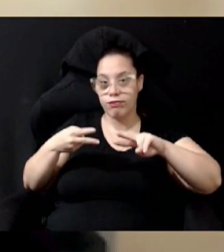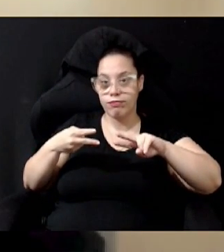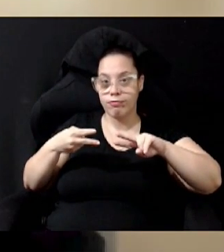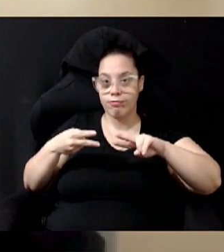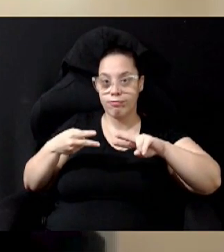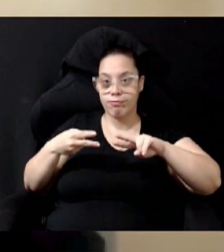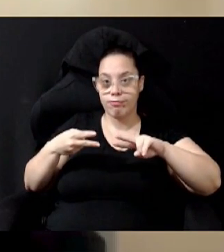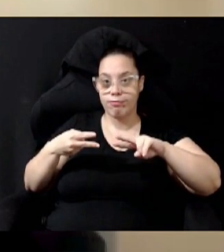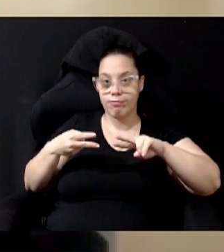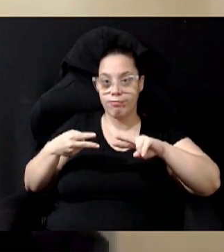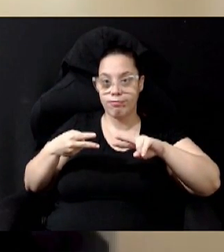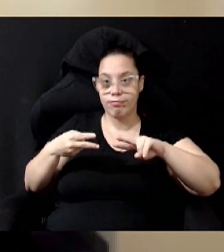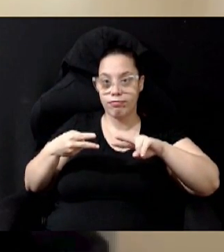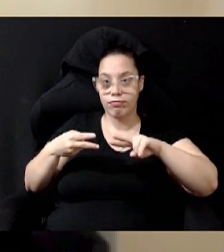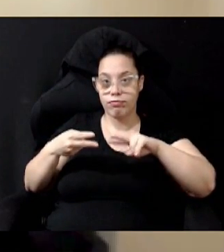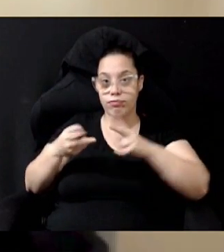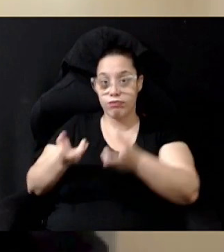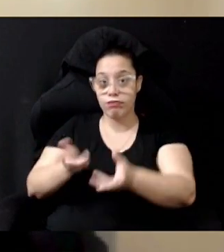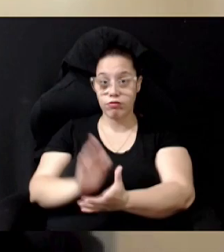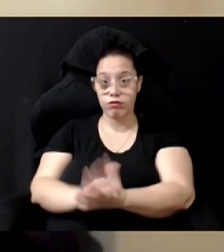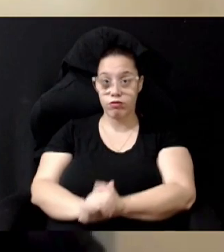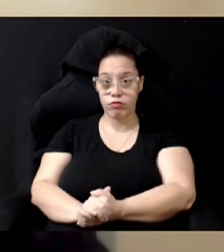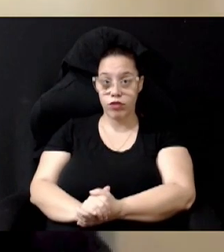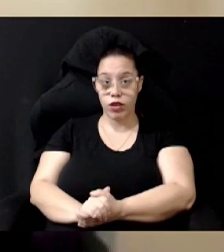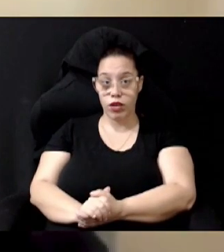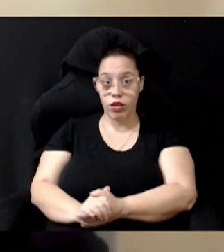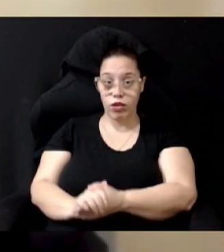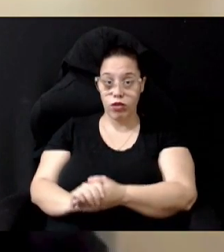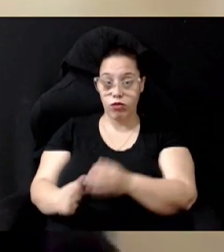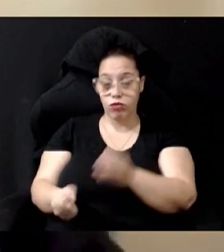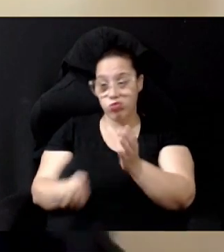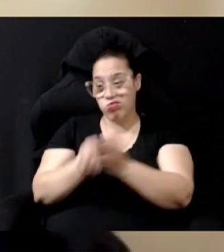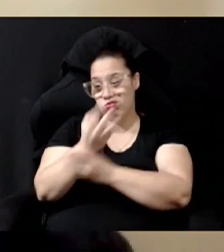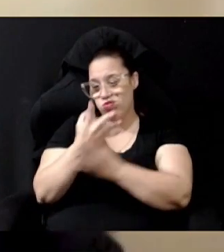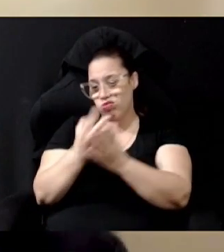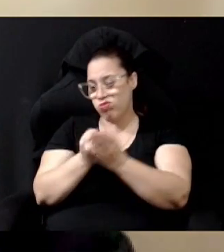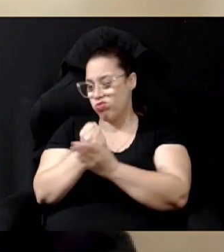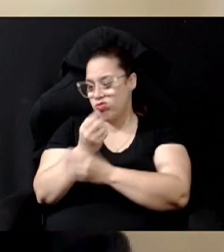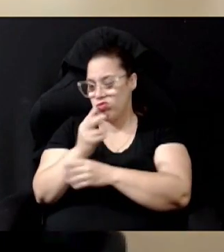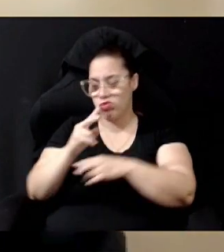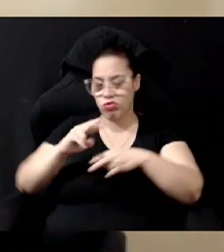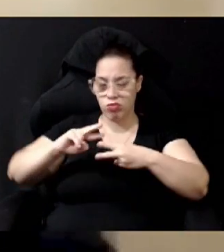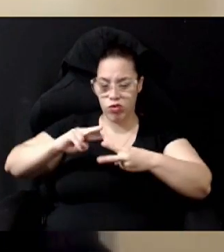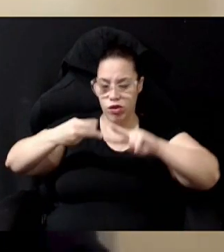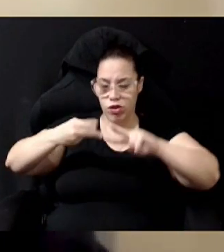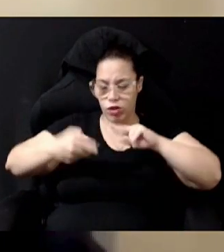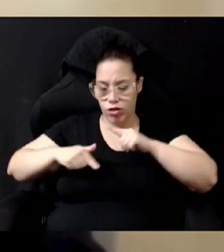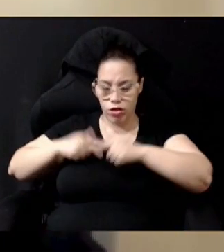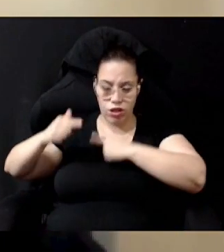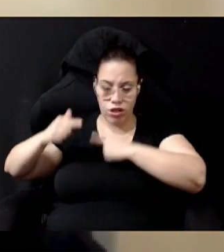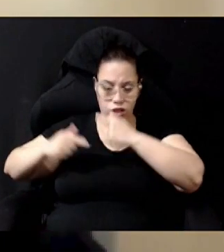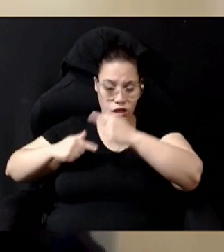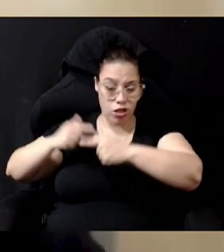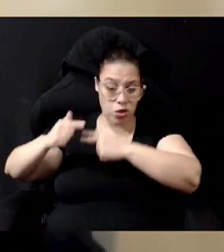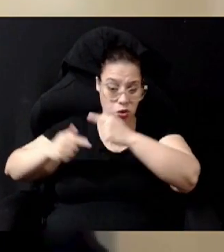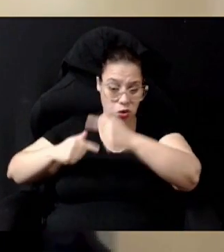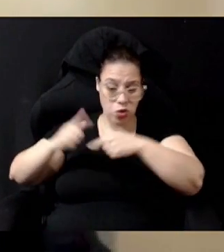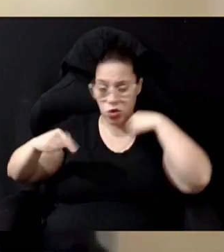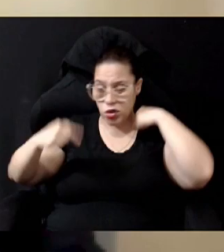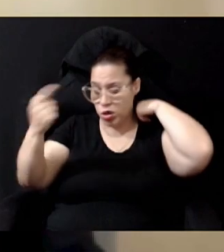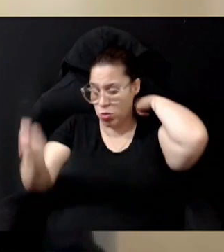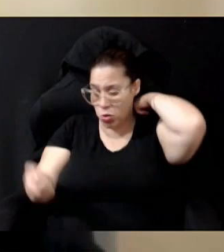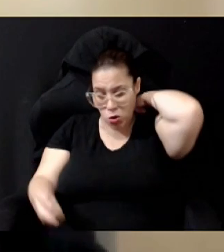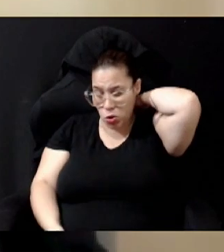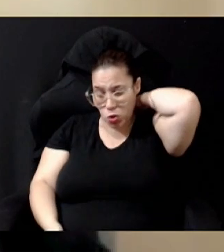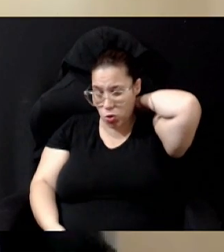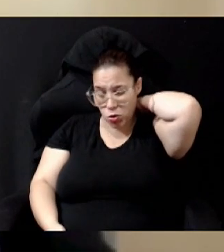e genes que se manifestam em gerações subsequentes. Às vezes, com histórias